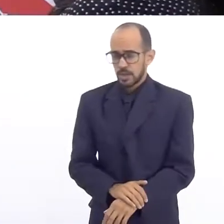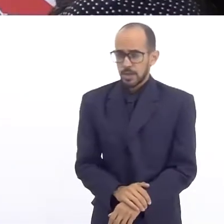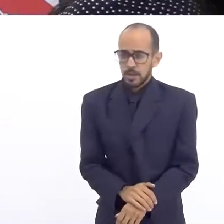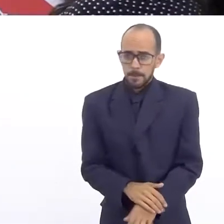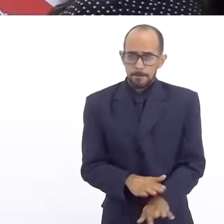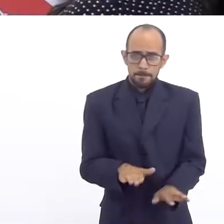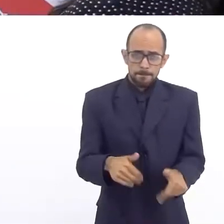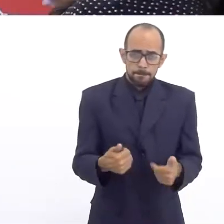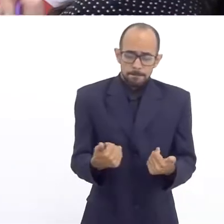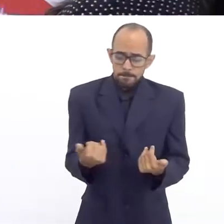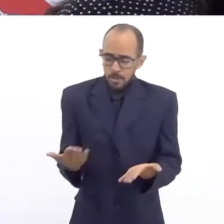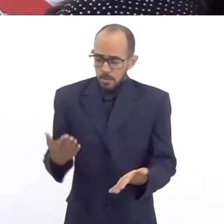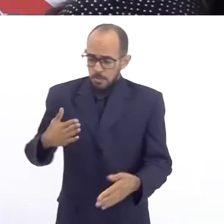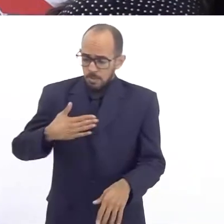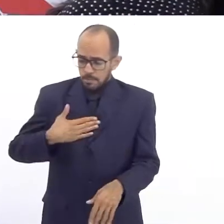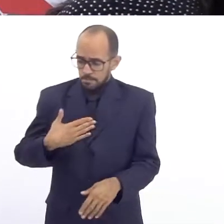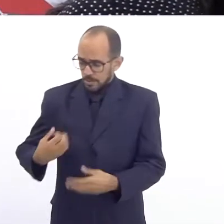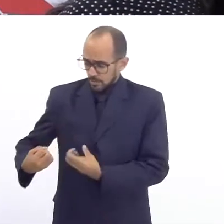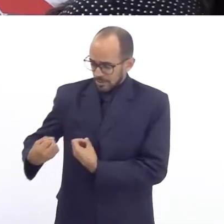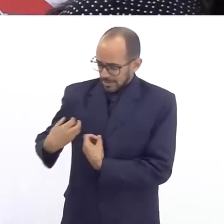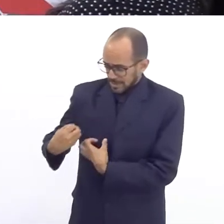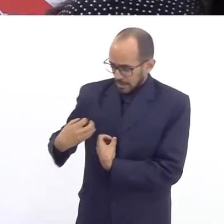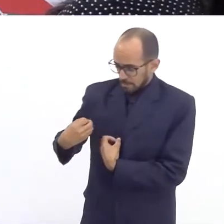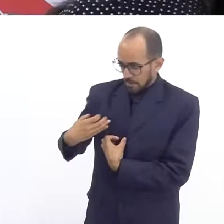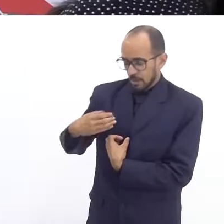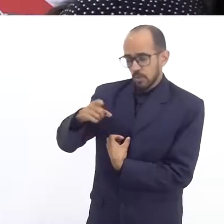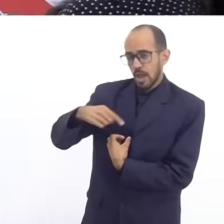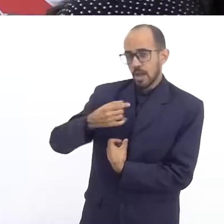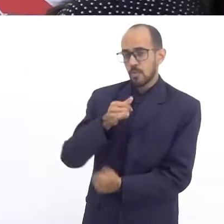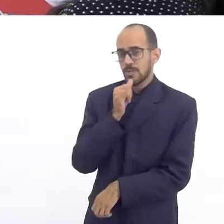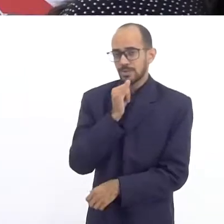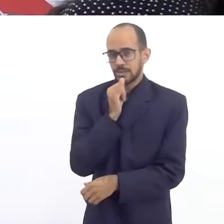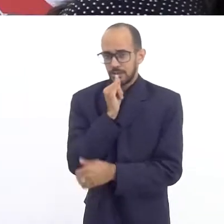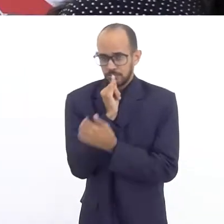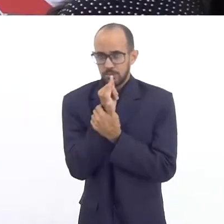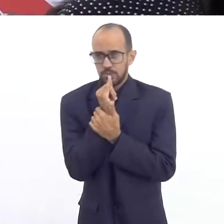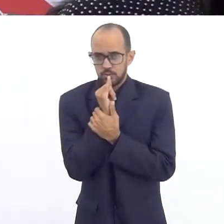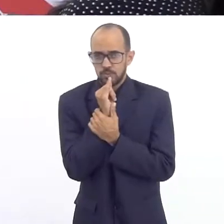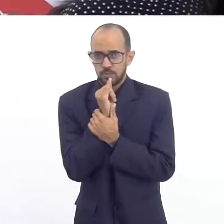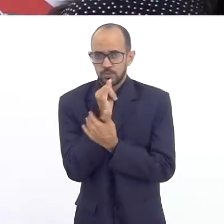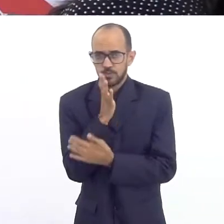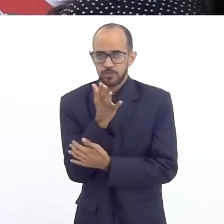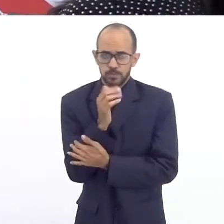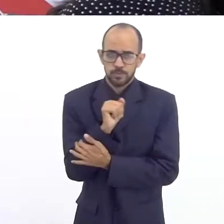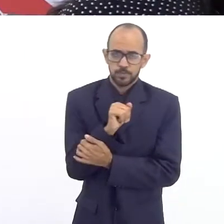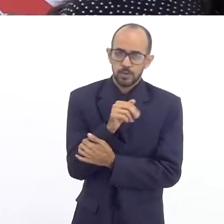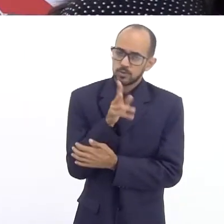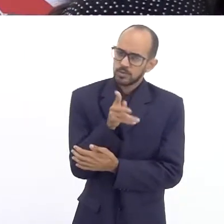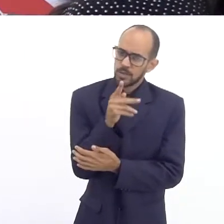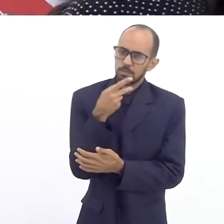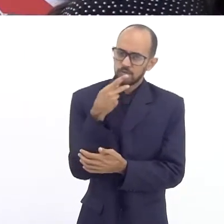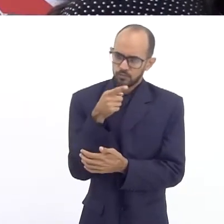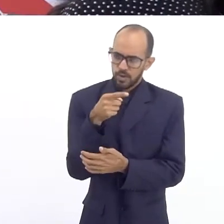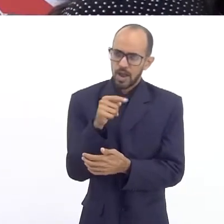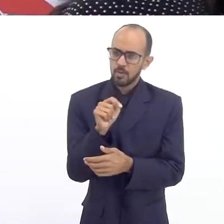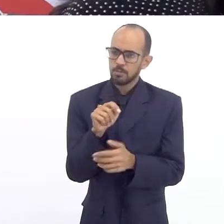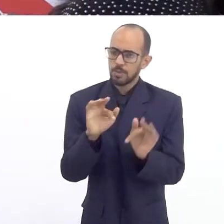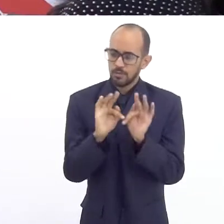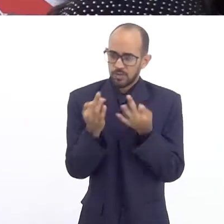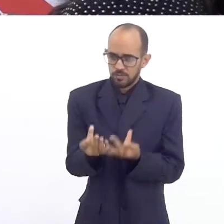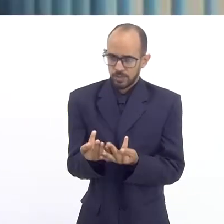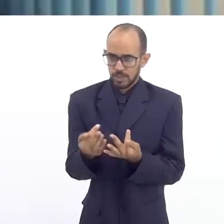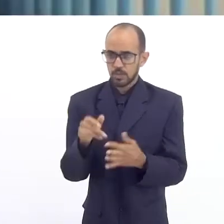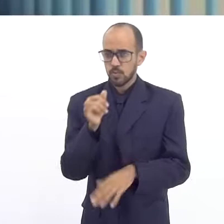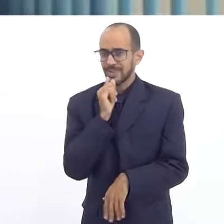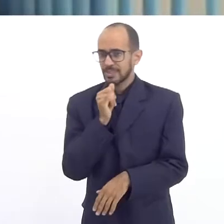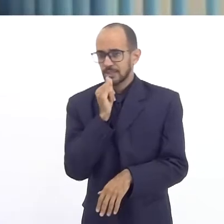que a grande lição de vida que eu tive deles foi o exemplo. Que, aliás, eu sempre repito isso para